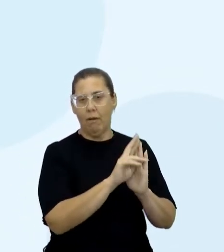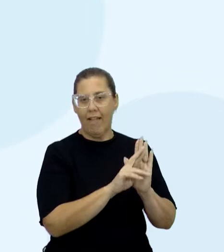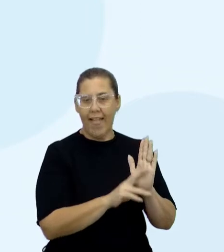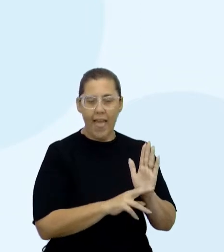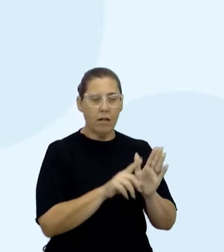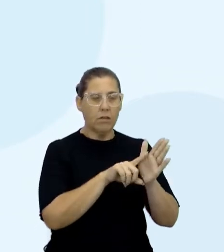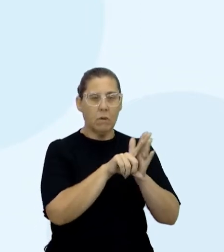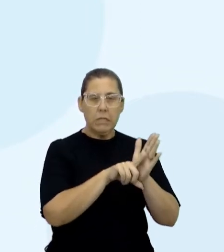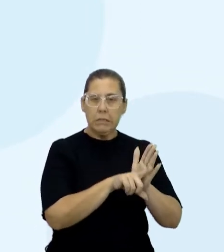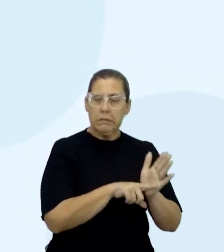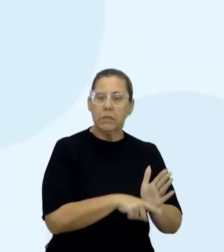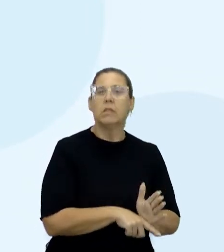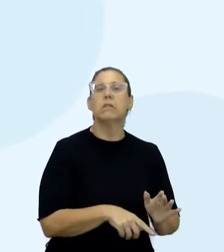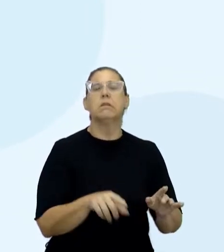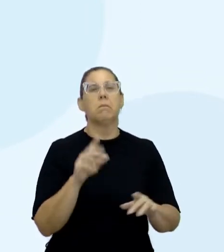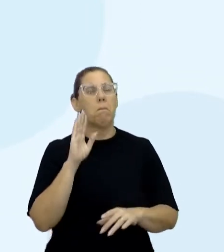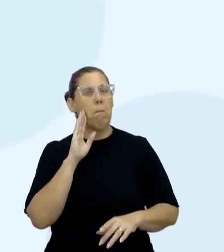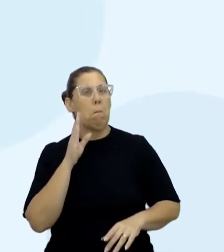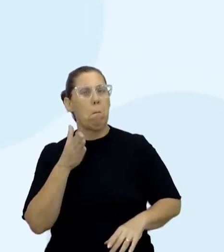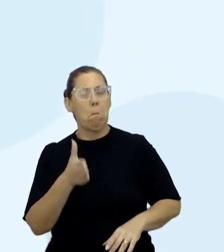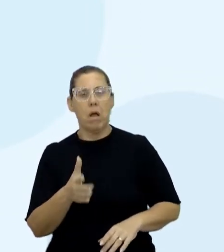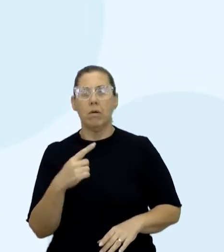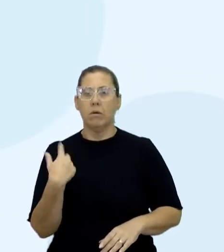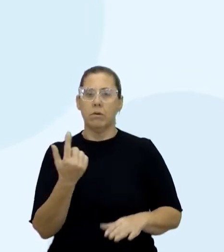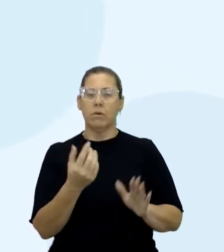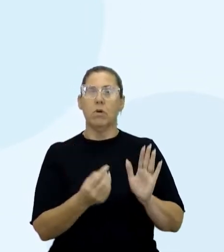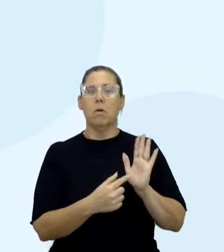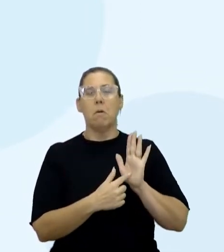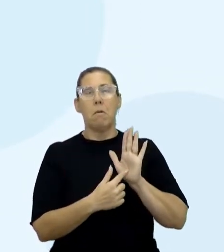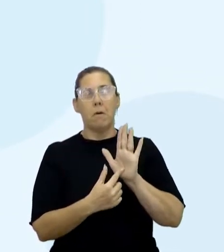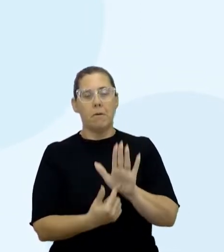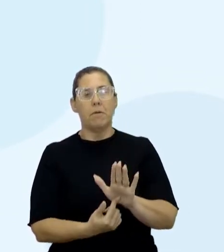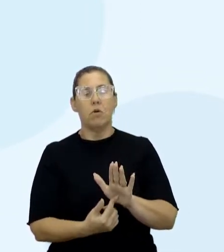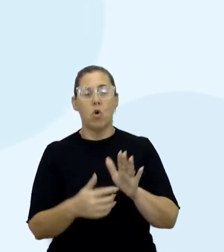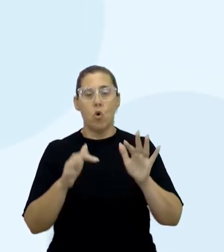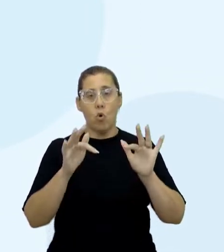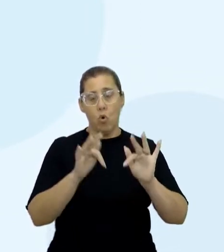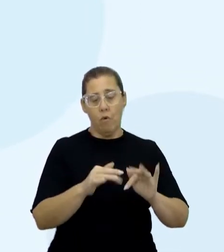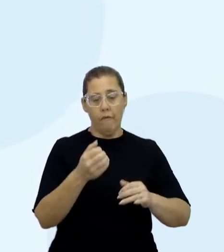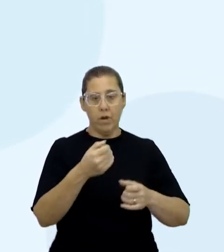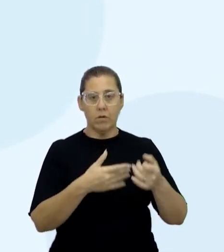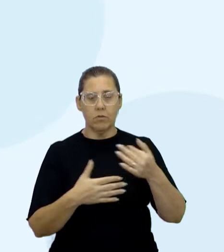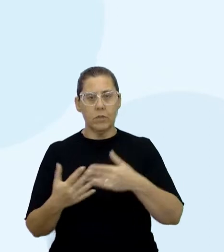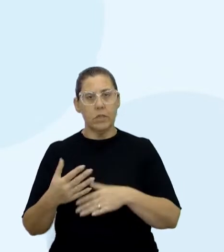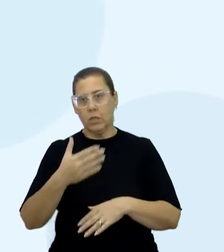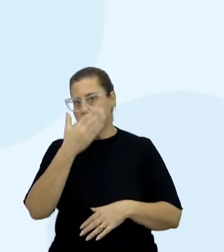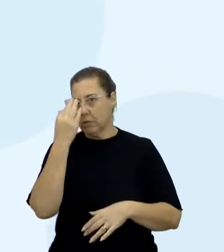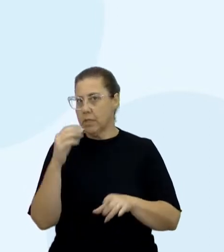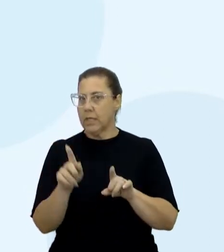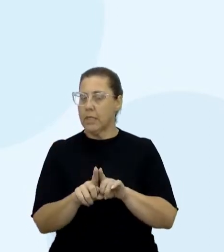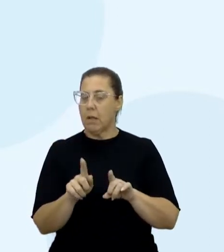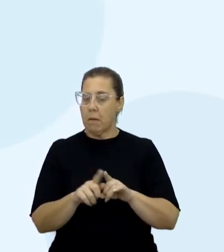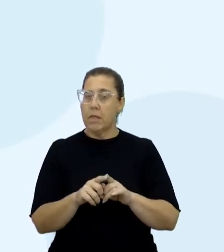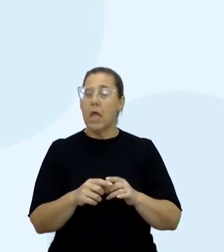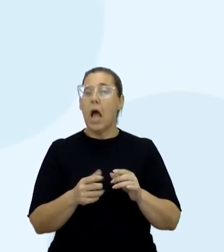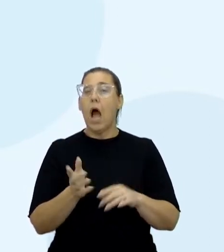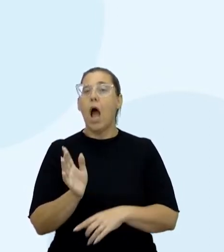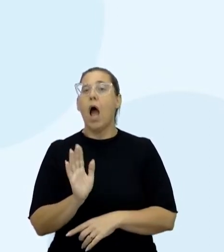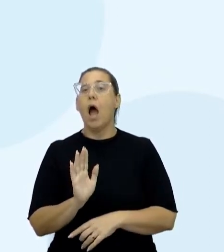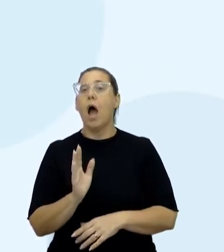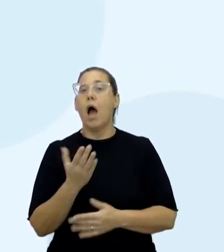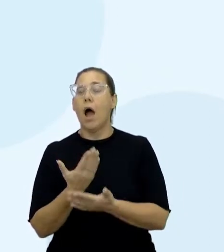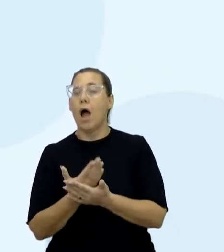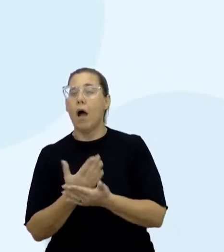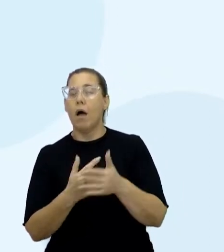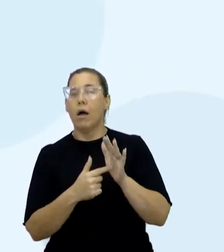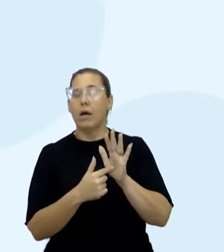de pesquisa, principalmente aquelas que nós colocamos no final lá do slide, e não esquece também, durante a aula vai aparecer aí um link